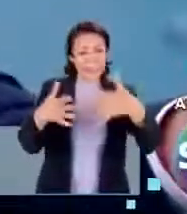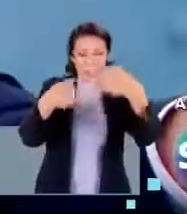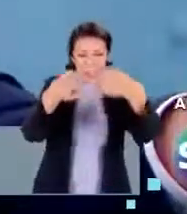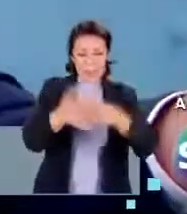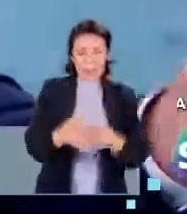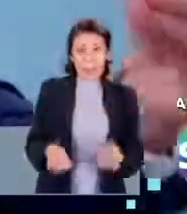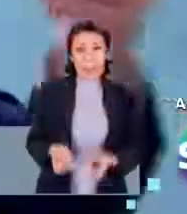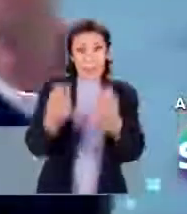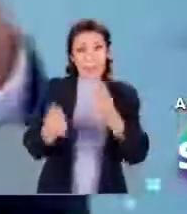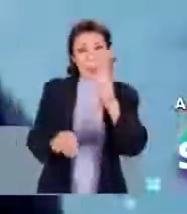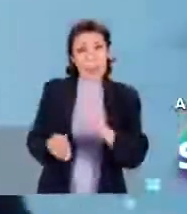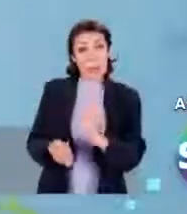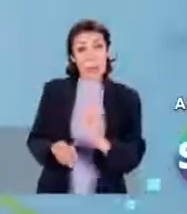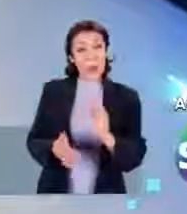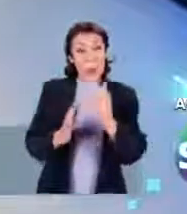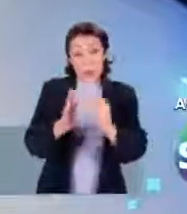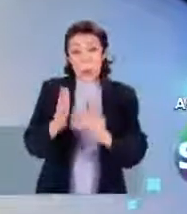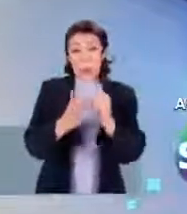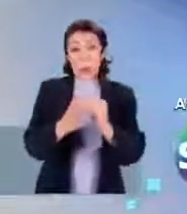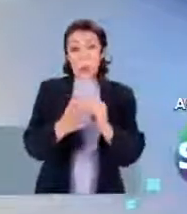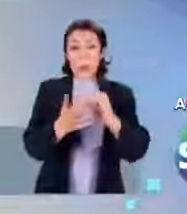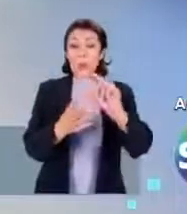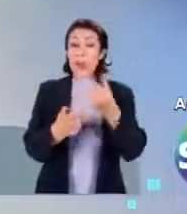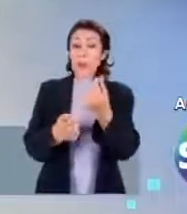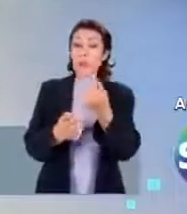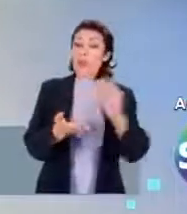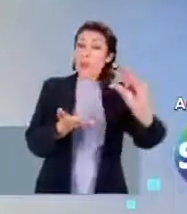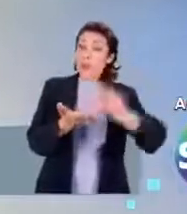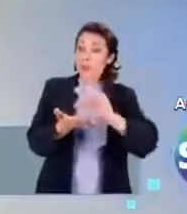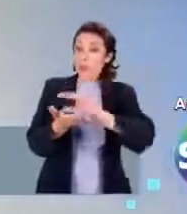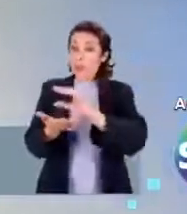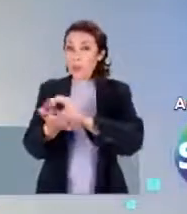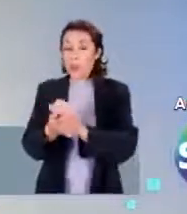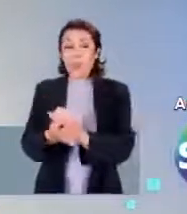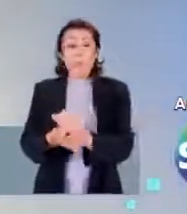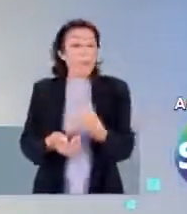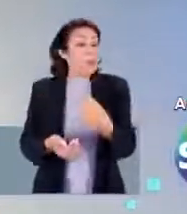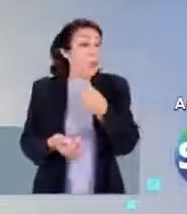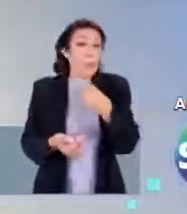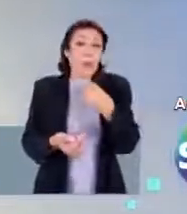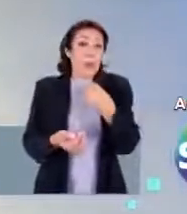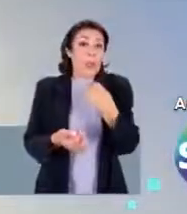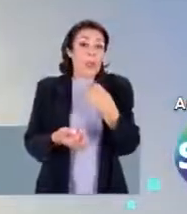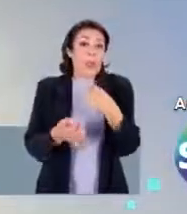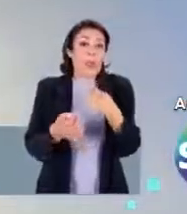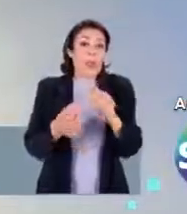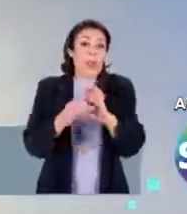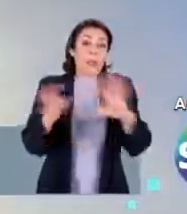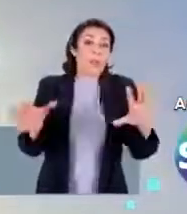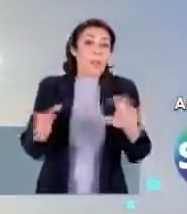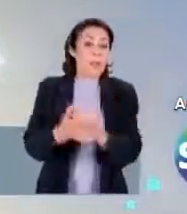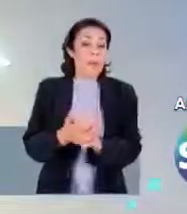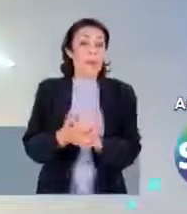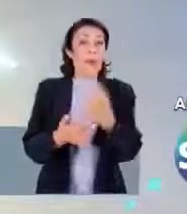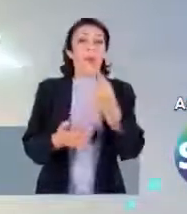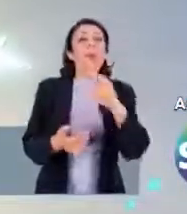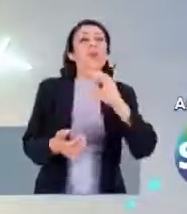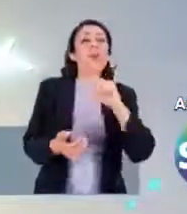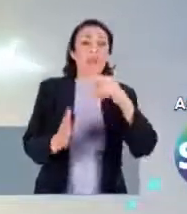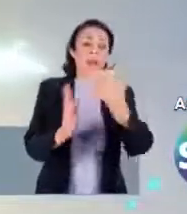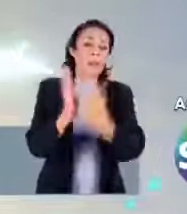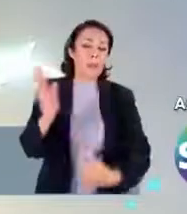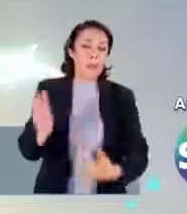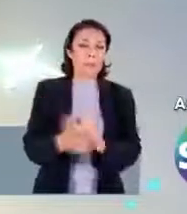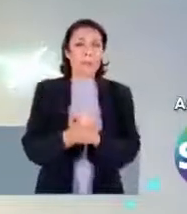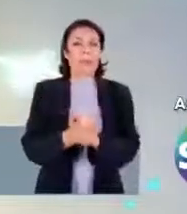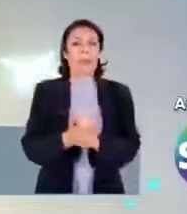inteiro e o crédito na origem Traz o dinheiro de volta estão quebrado eles não podem abrir mão de um centavo por isso que não passa quando eu digo eu vou pegar o